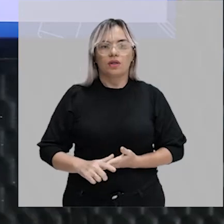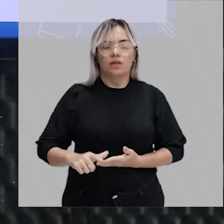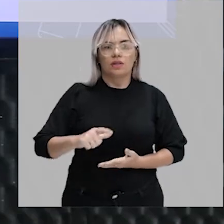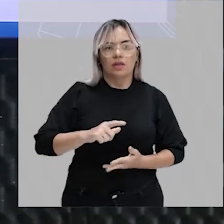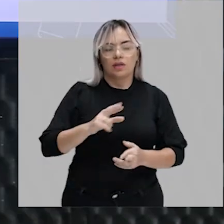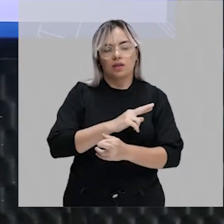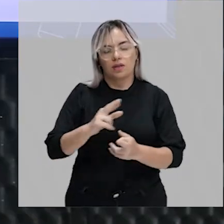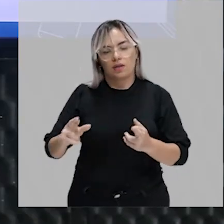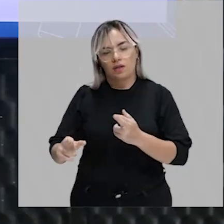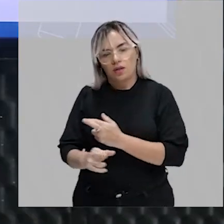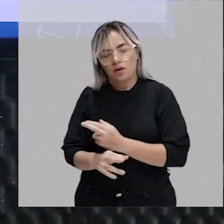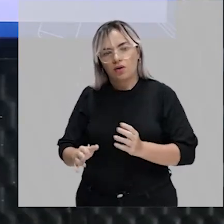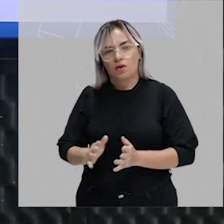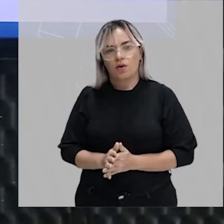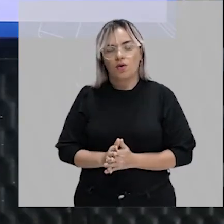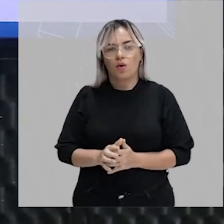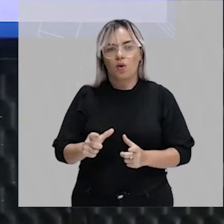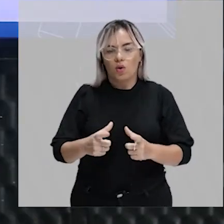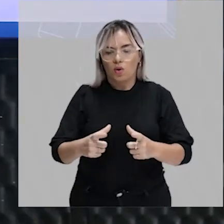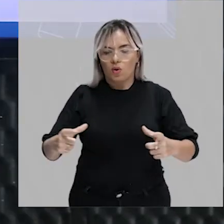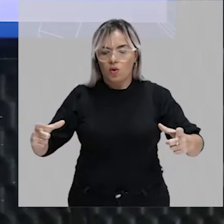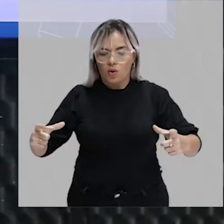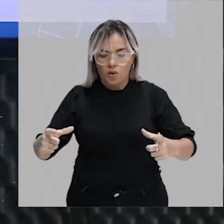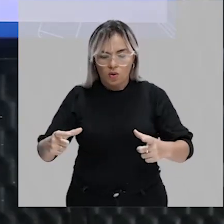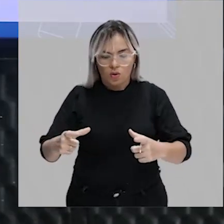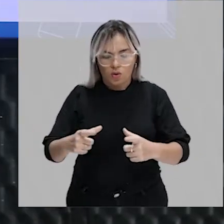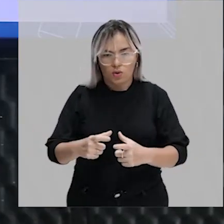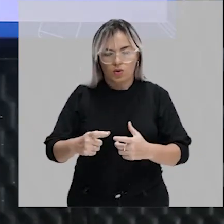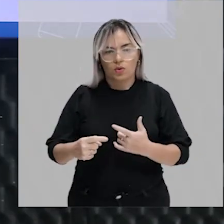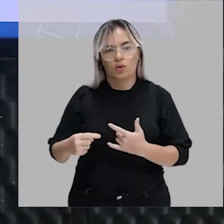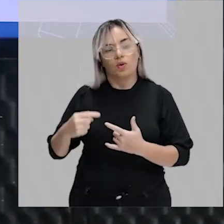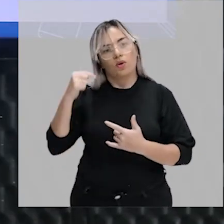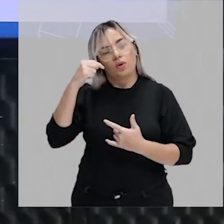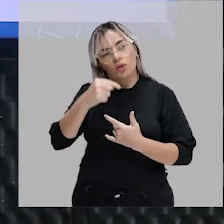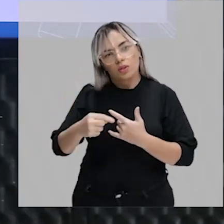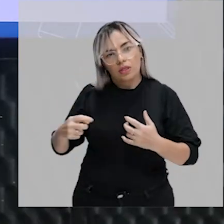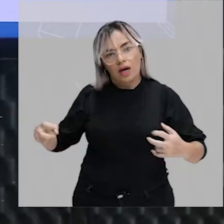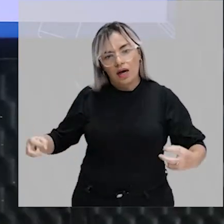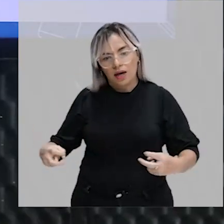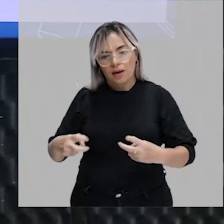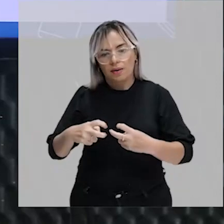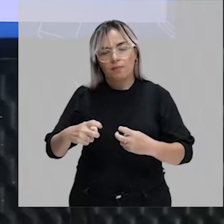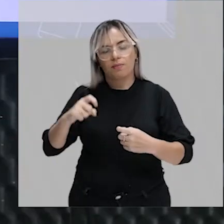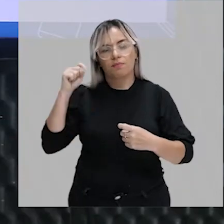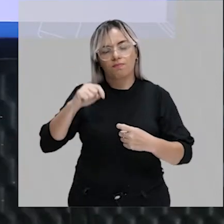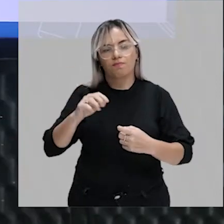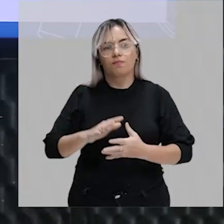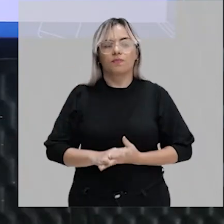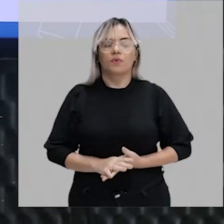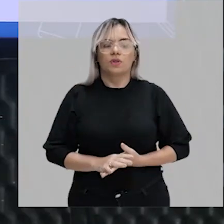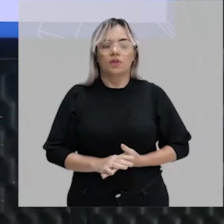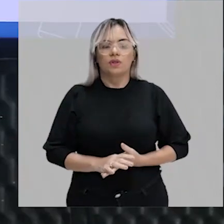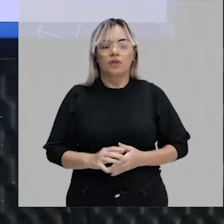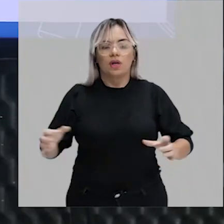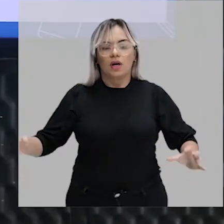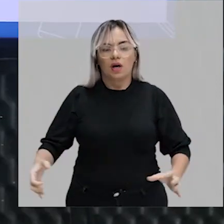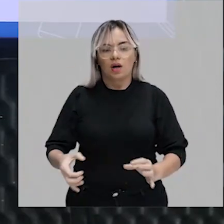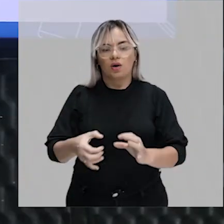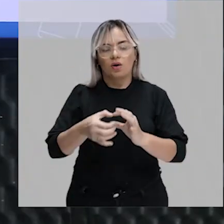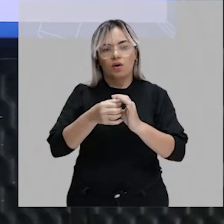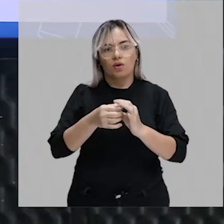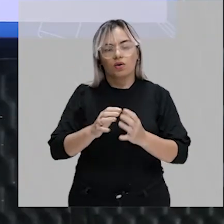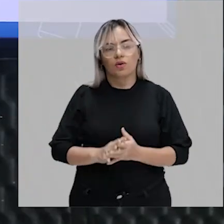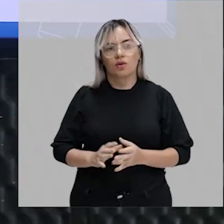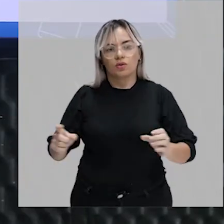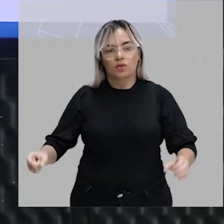tamanho e na forma do órgão reprodutivo, tá? Isso pode prevenir a união dos gametas